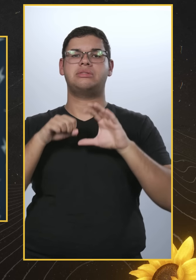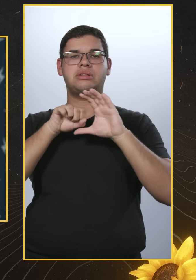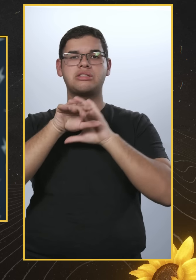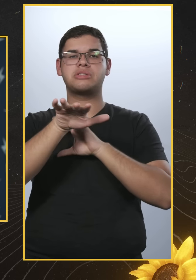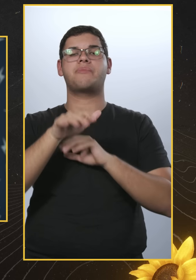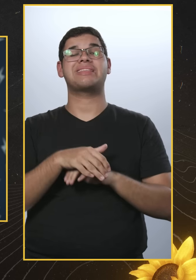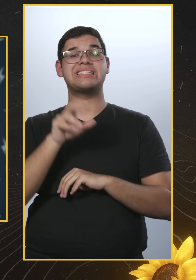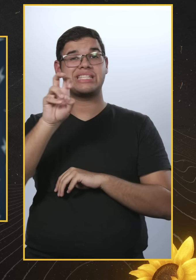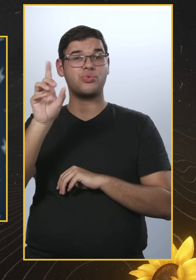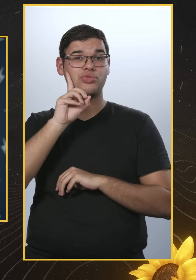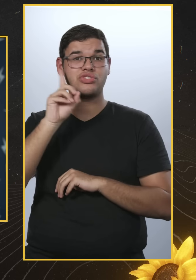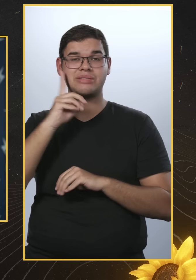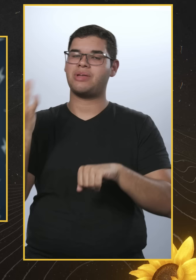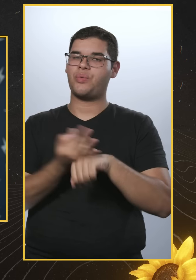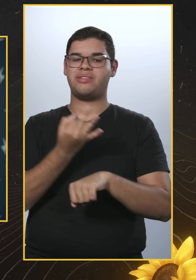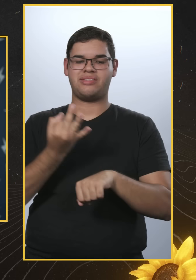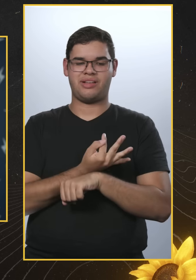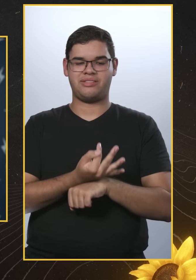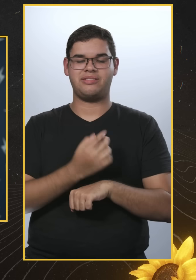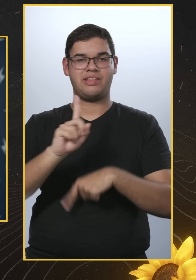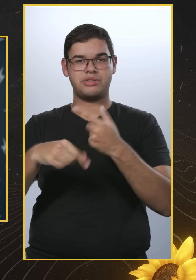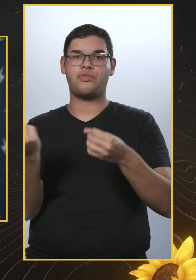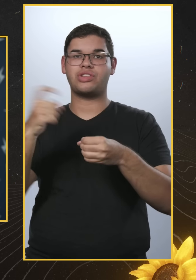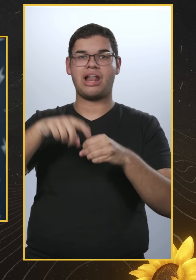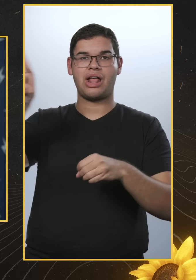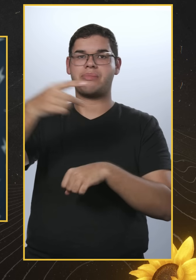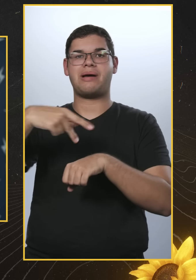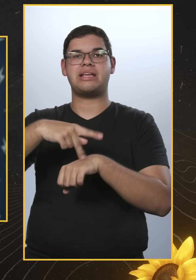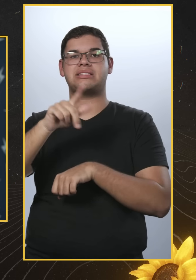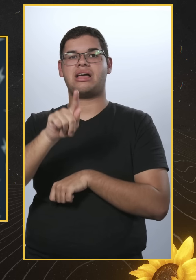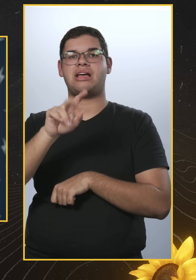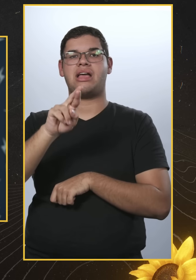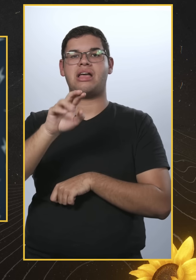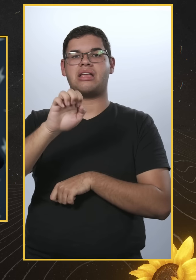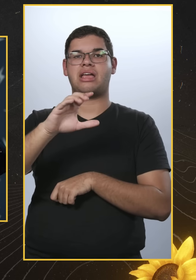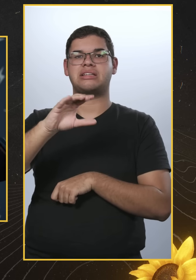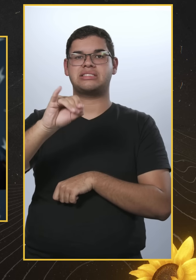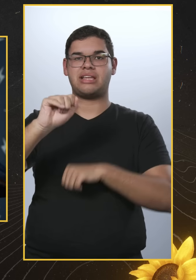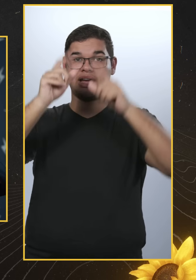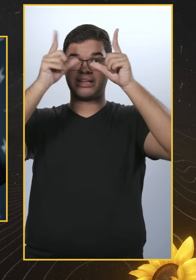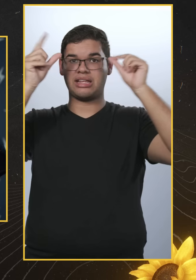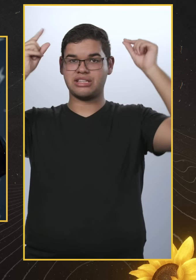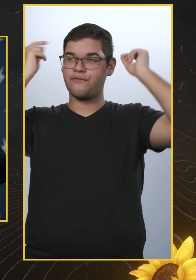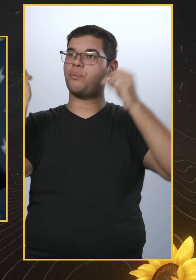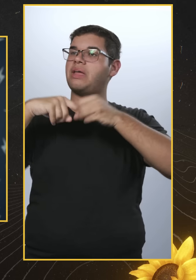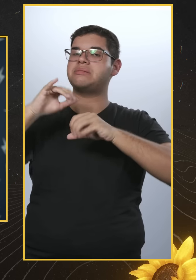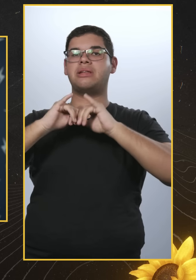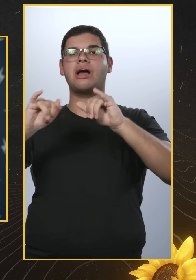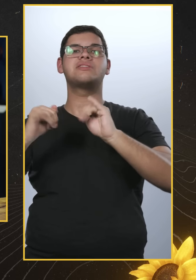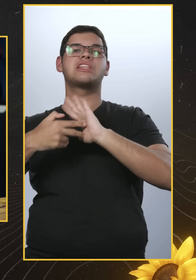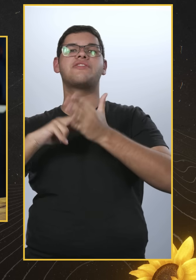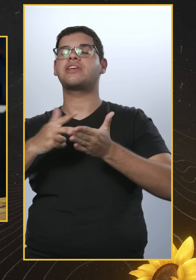cinco dias me aguentando nós vamos voltar lá na Grécia para explicar que é política dá essa tirar esse negócio de para quê a esquerda daqui o